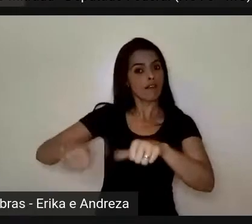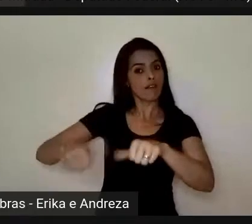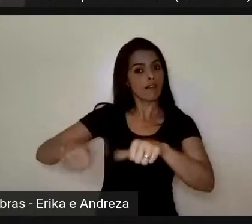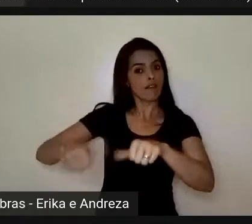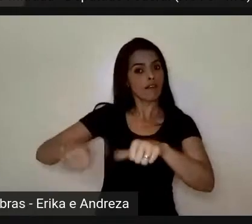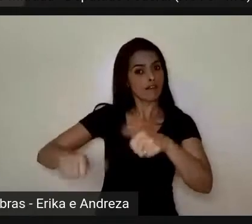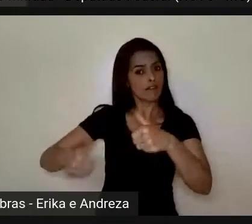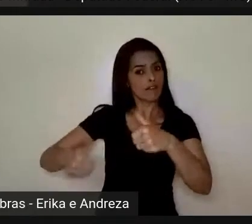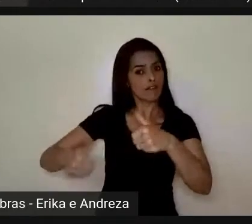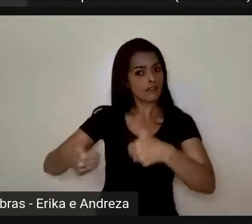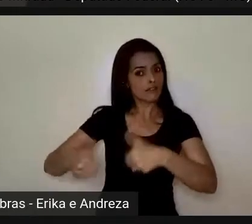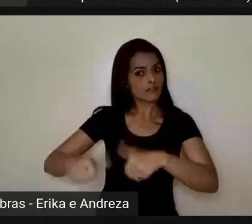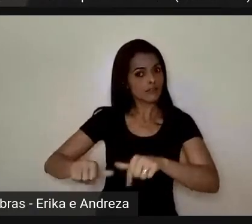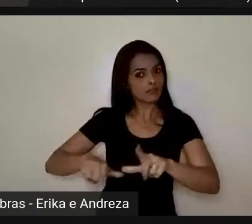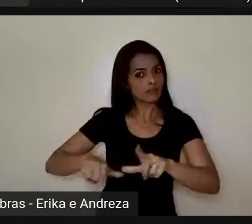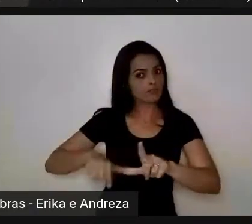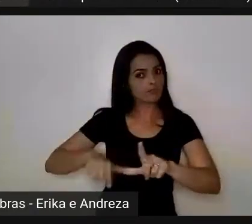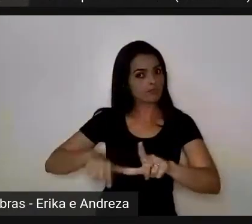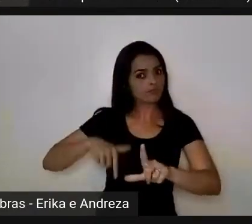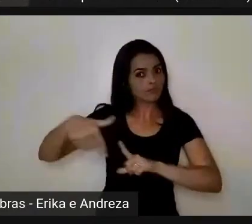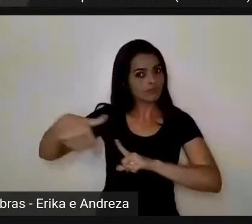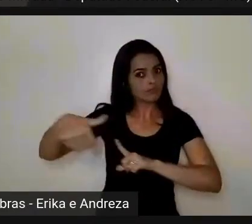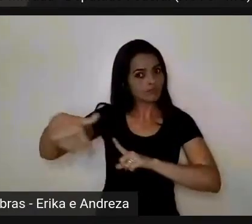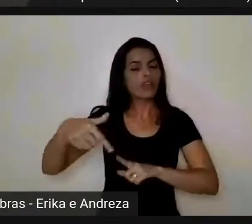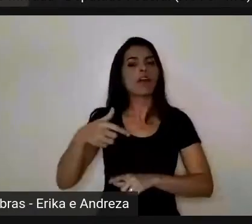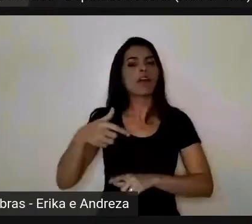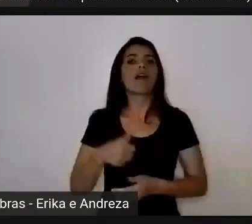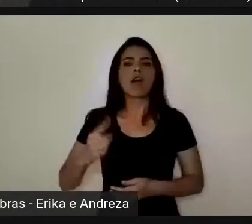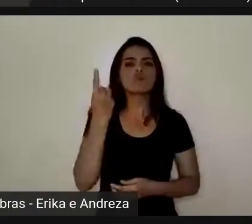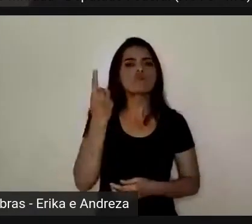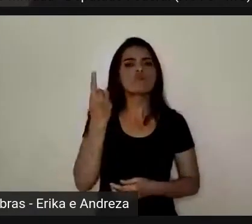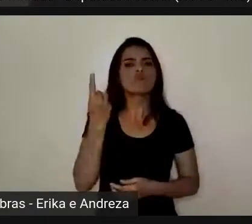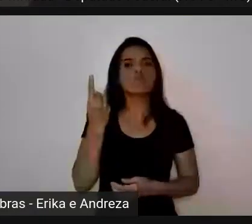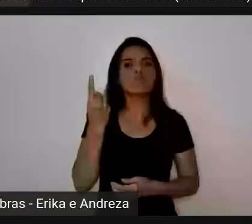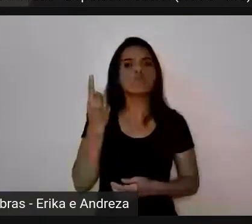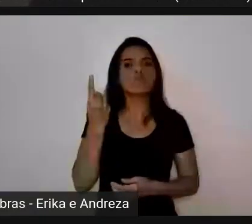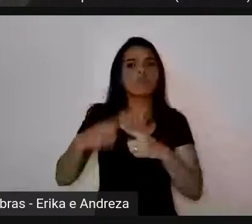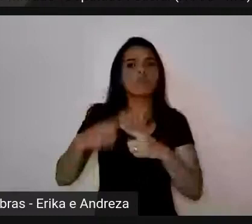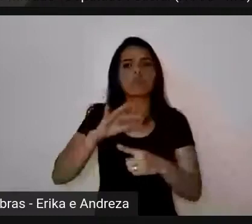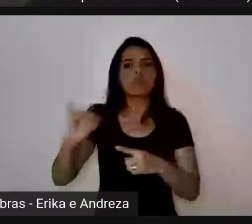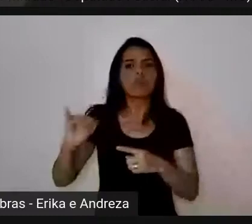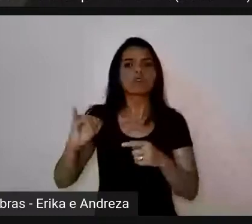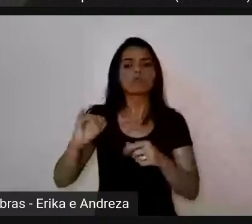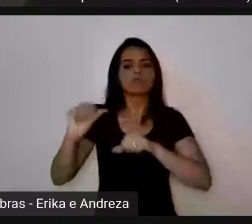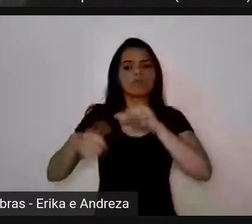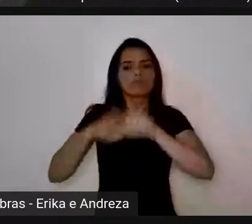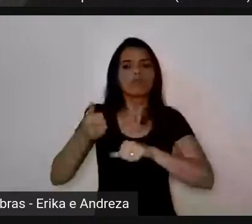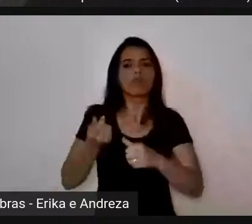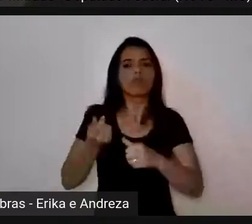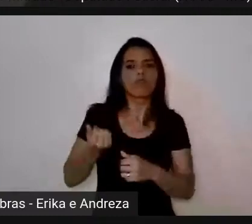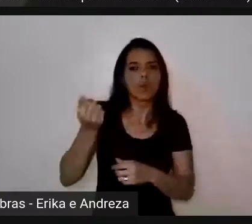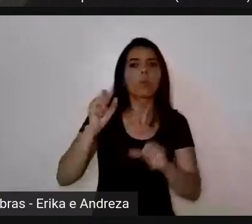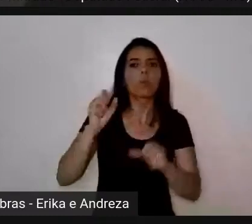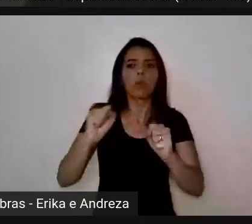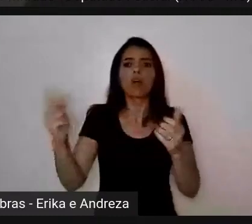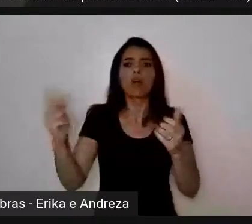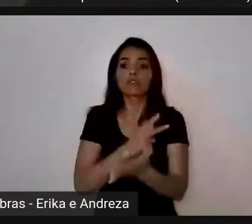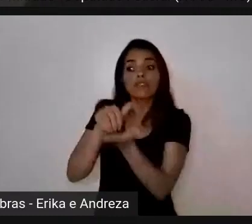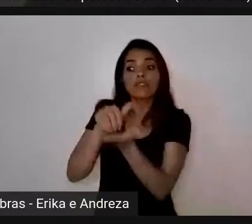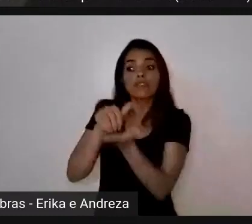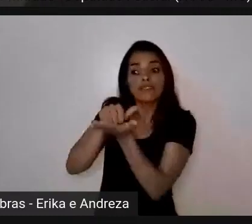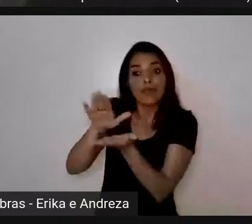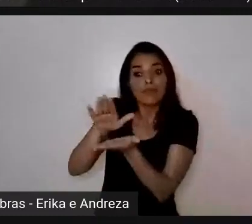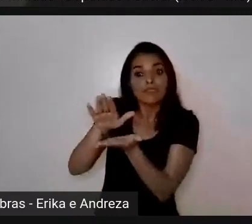alguns fatores que poderiam levar ao desligamento do servidor. Os outros são a sentença transitada em julgado de